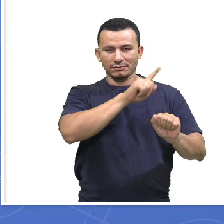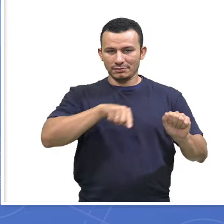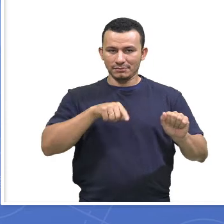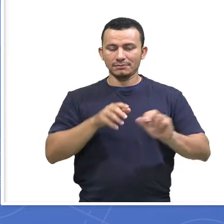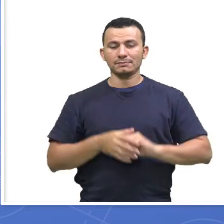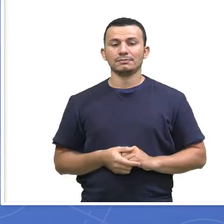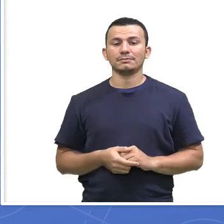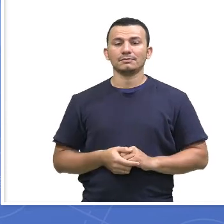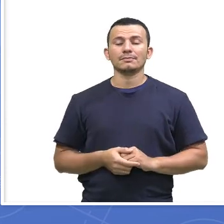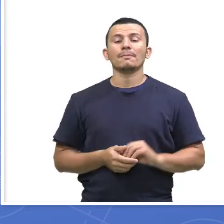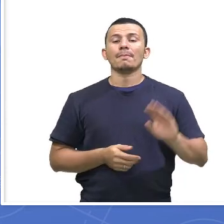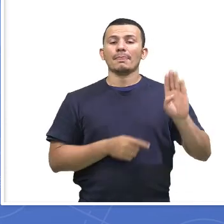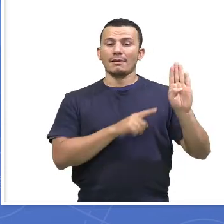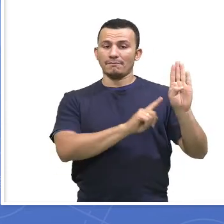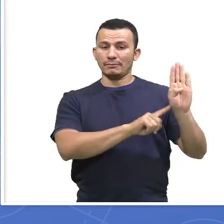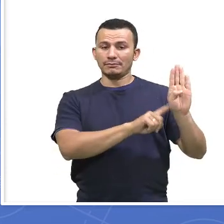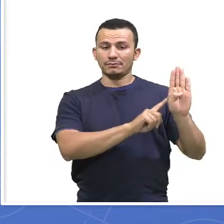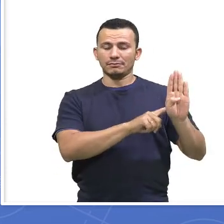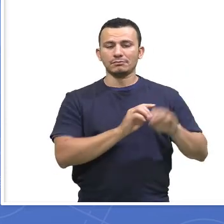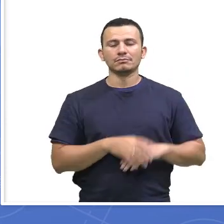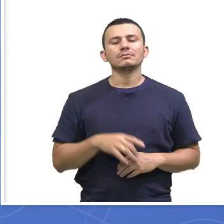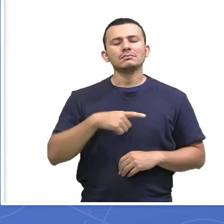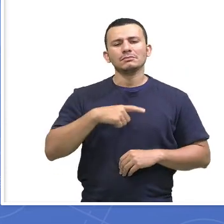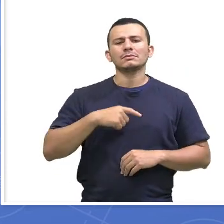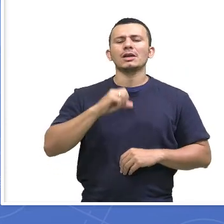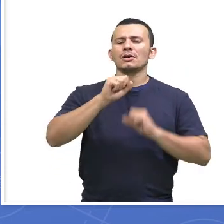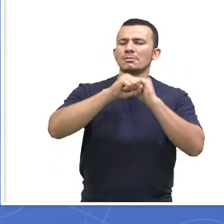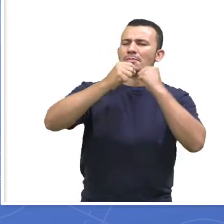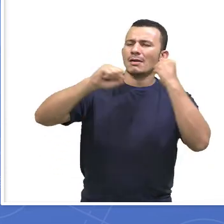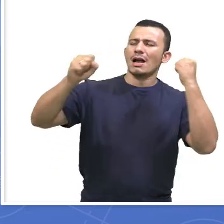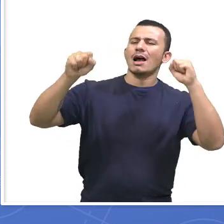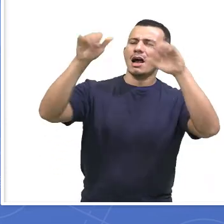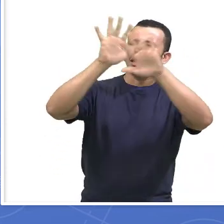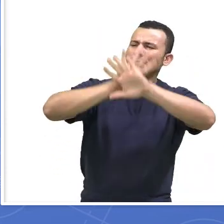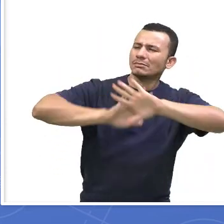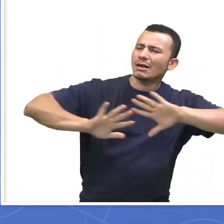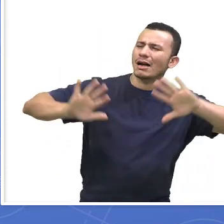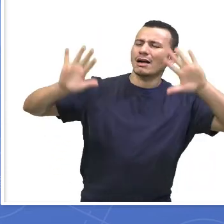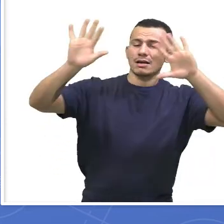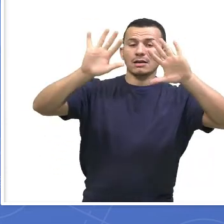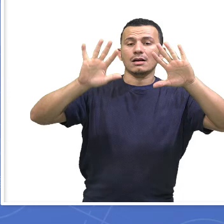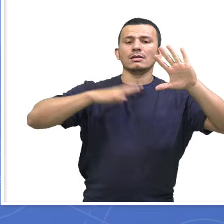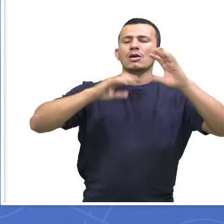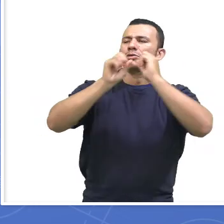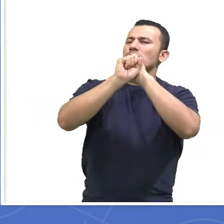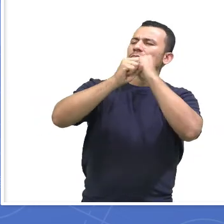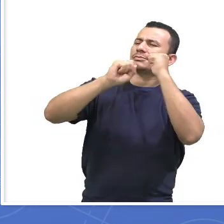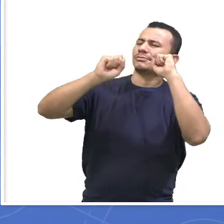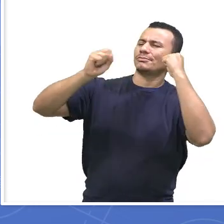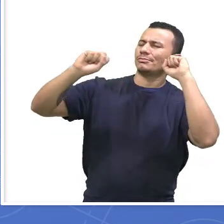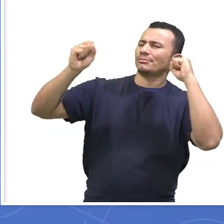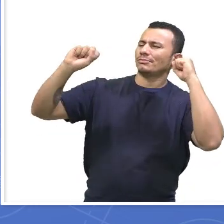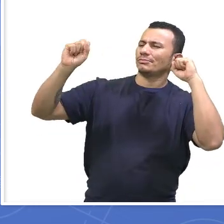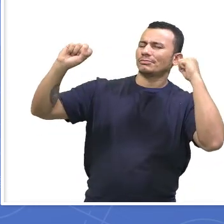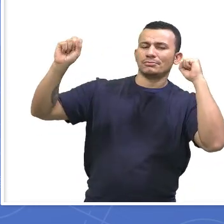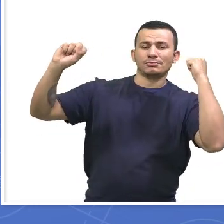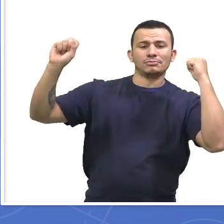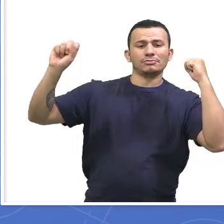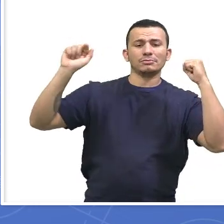ó, um espaço finito, ou seja, seu tamanho era